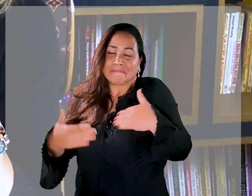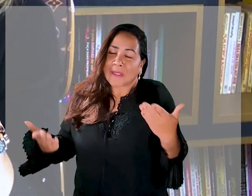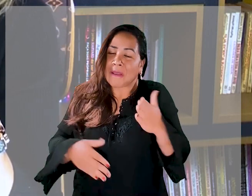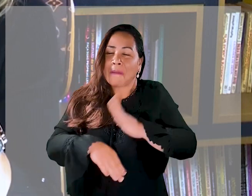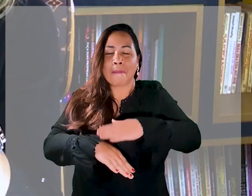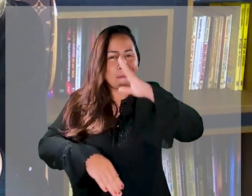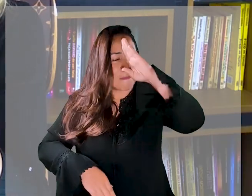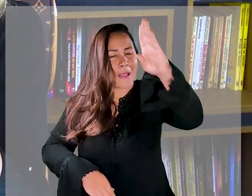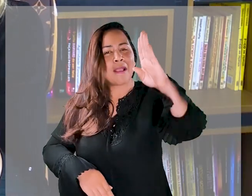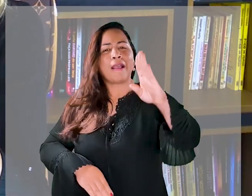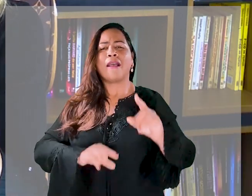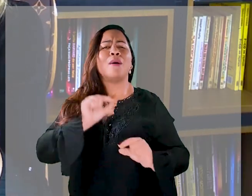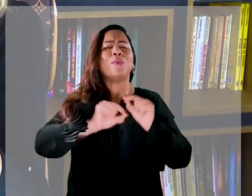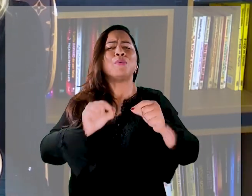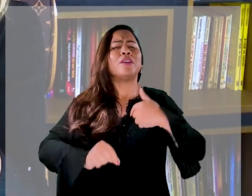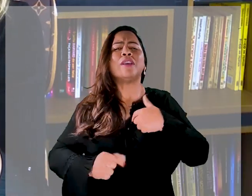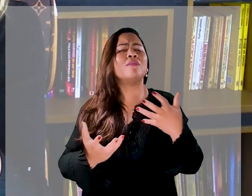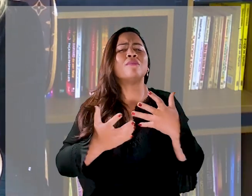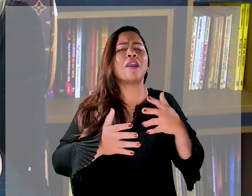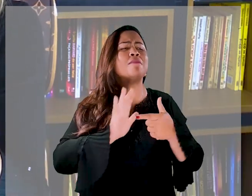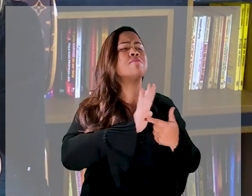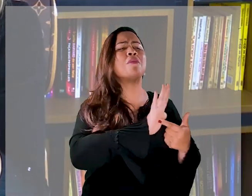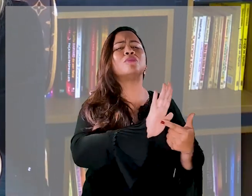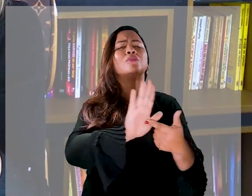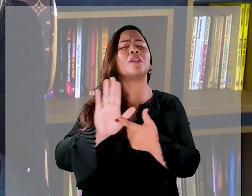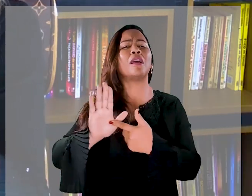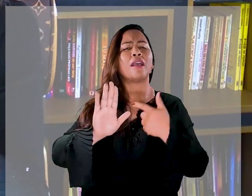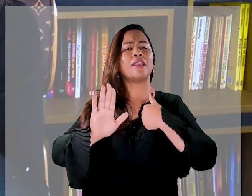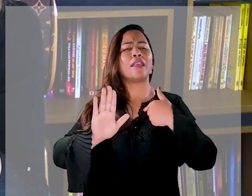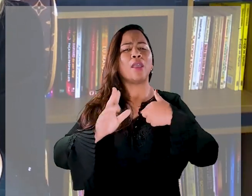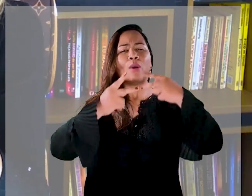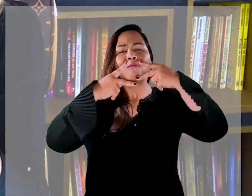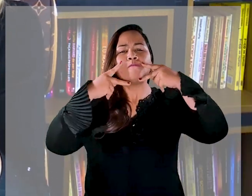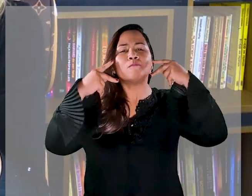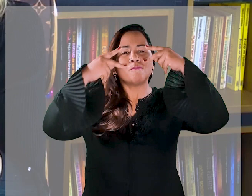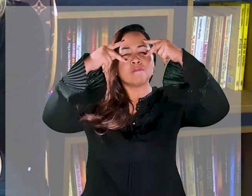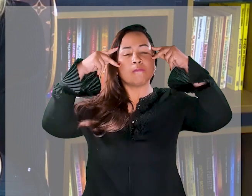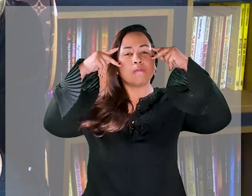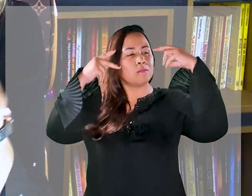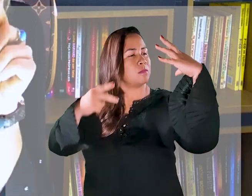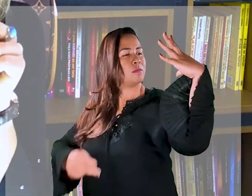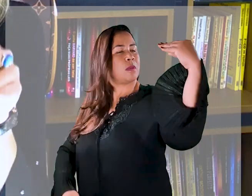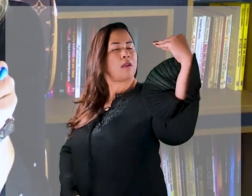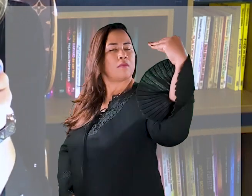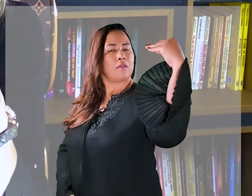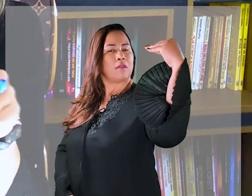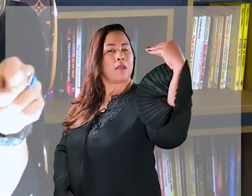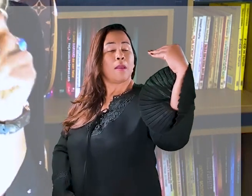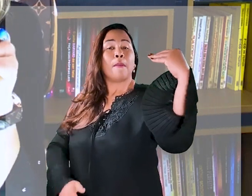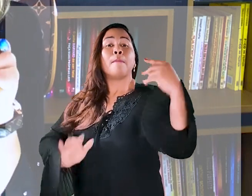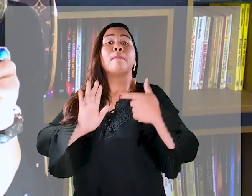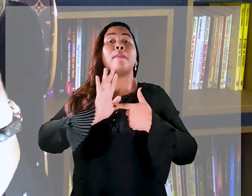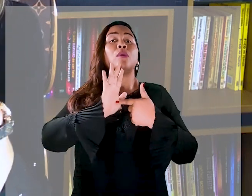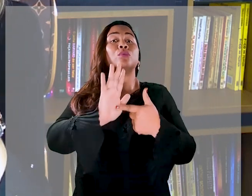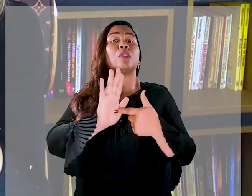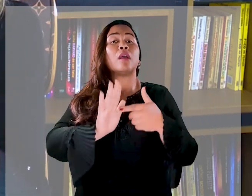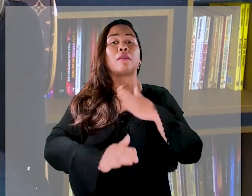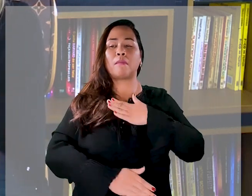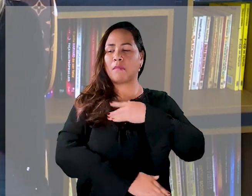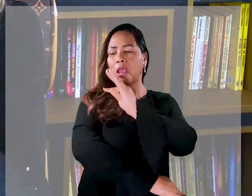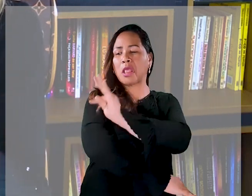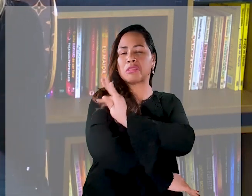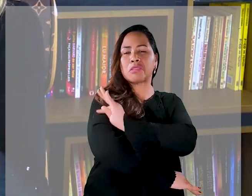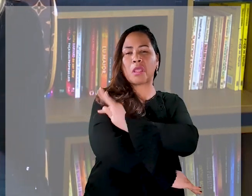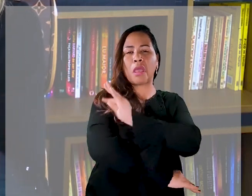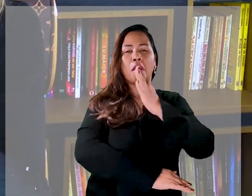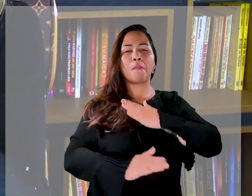minha foto de biquíni? Eu quero mostrar que eu sou uma holococriadora, que eu emagreci 18 quilos com a minha técnica, com o meu método. Eu